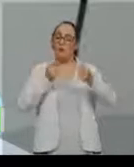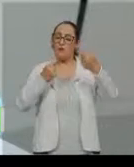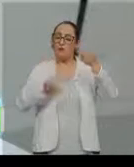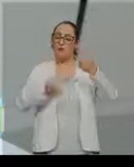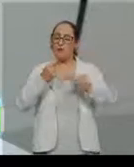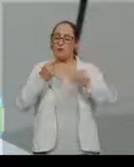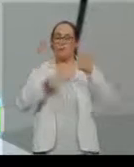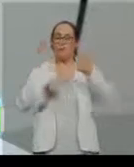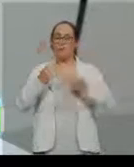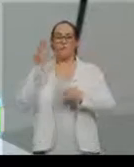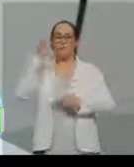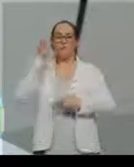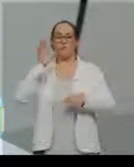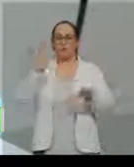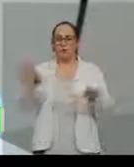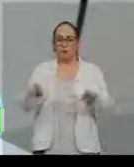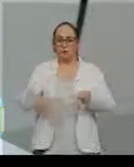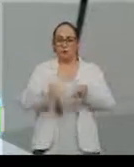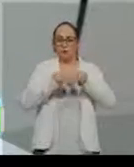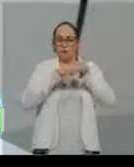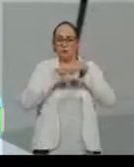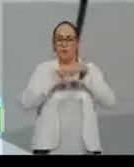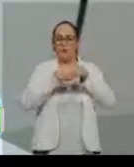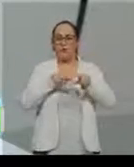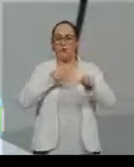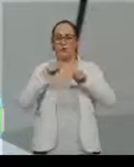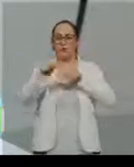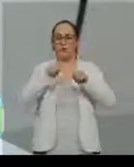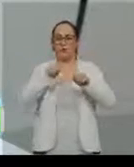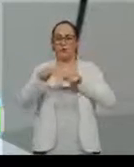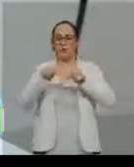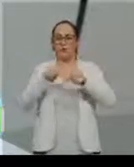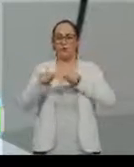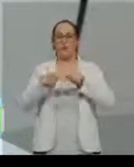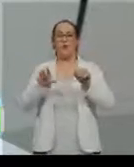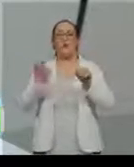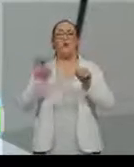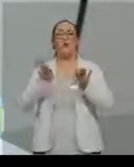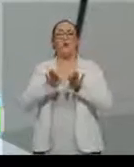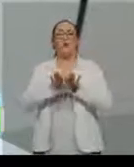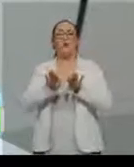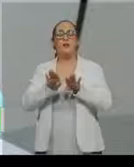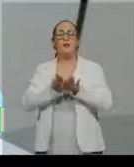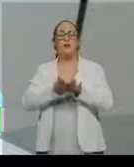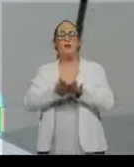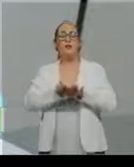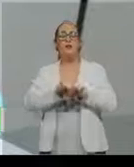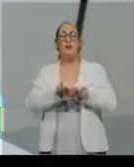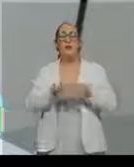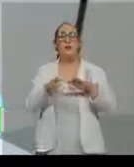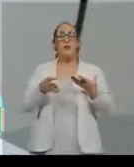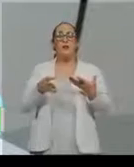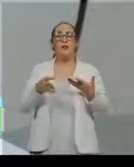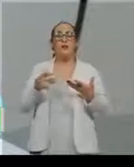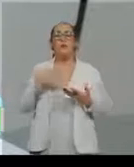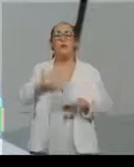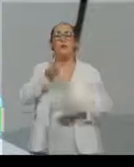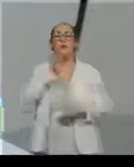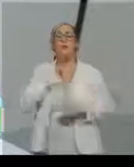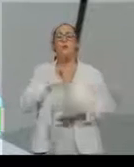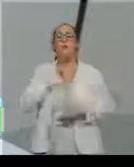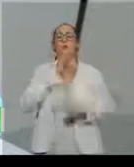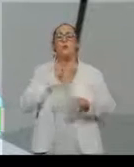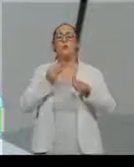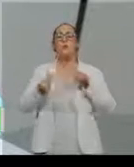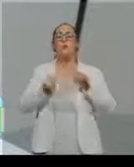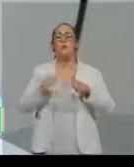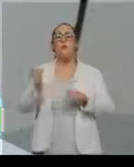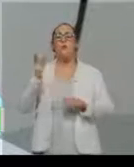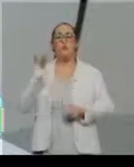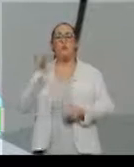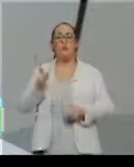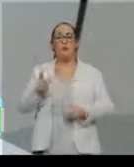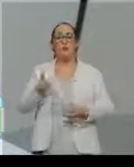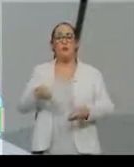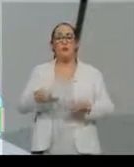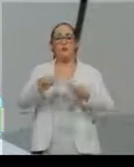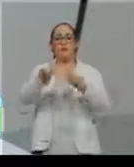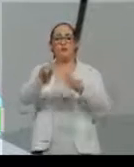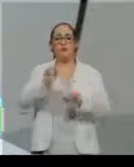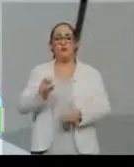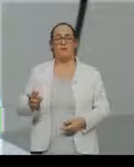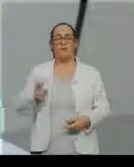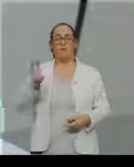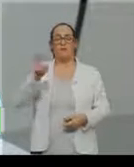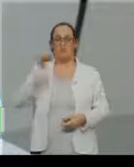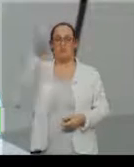agregar os trabalhadores, né, em se colocar como uma pessoa que oferecia vantagens a esses trabalhadores. Bom, a